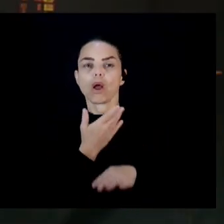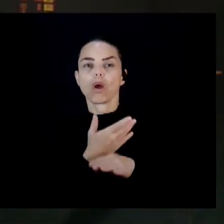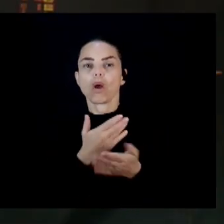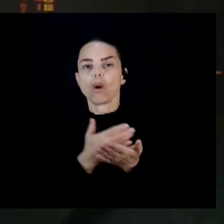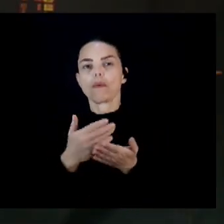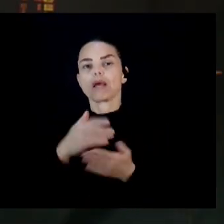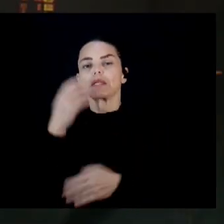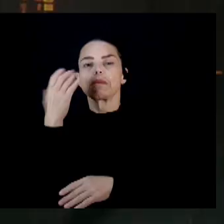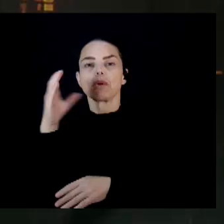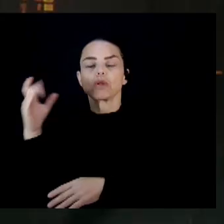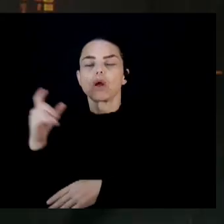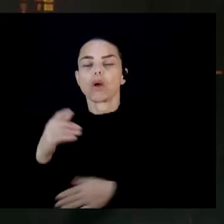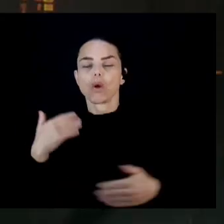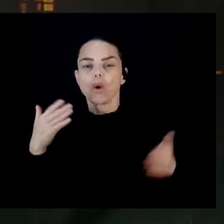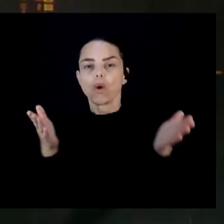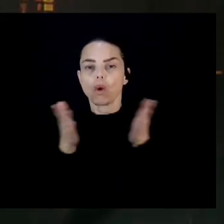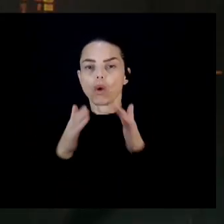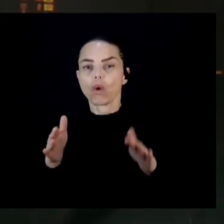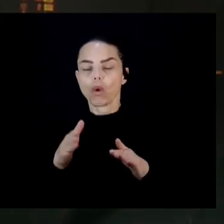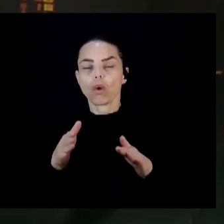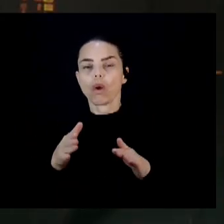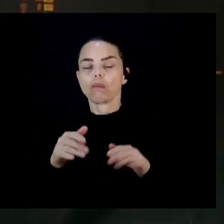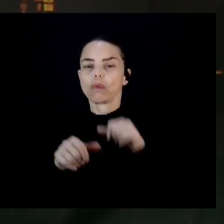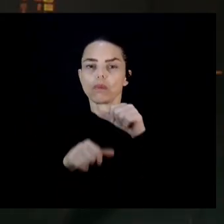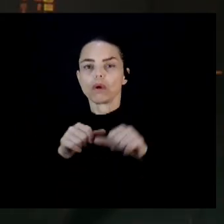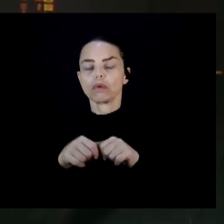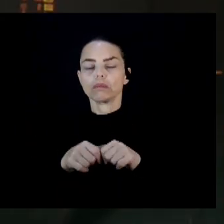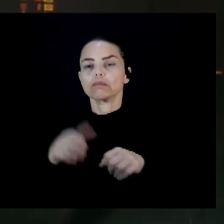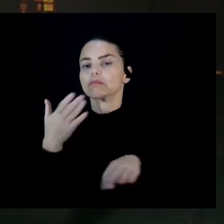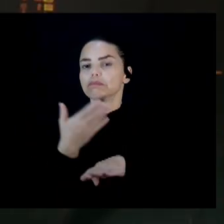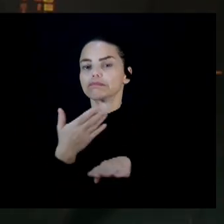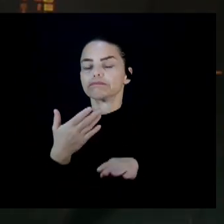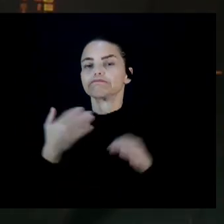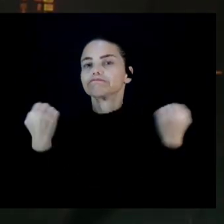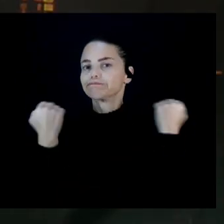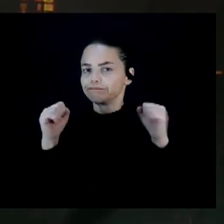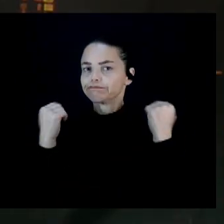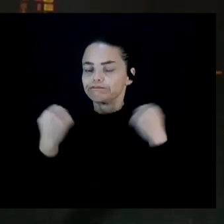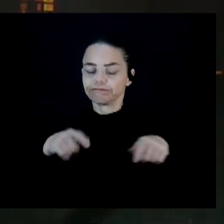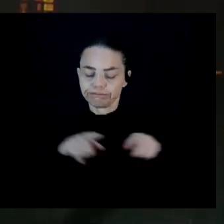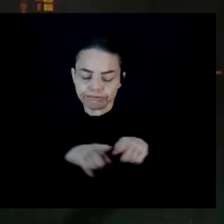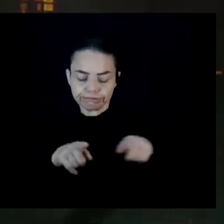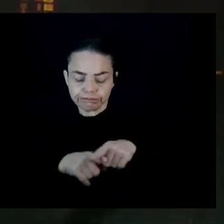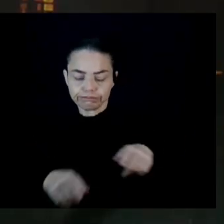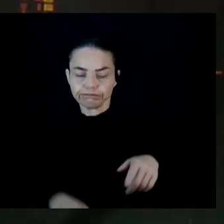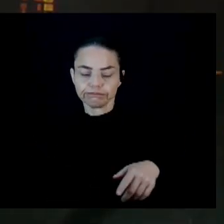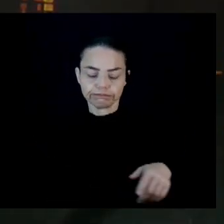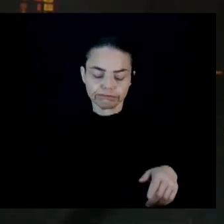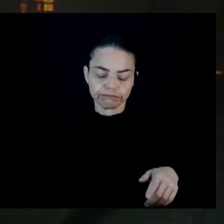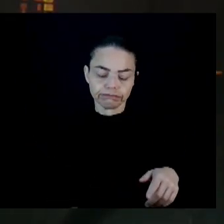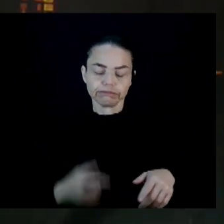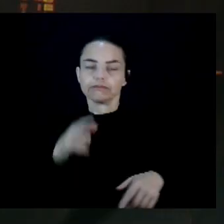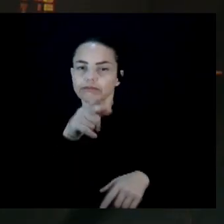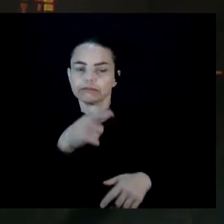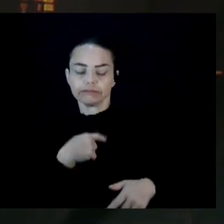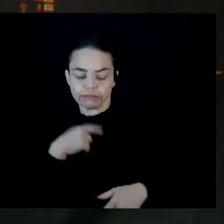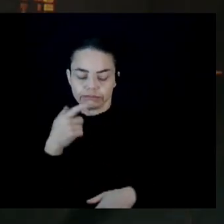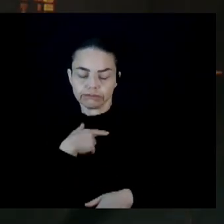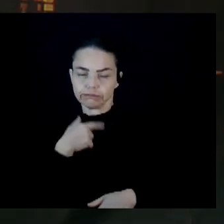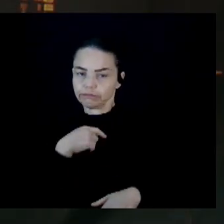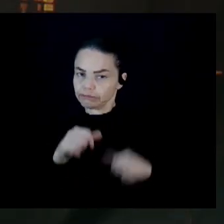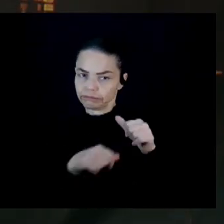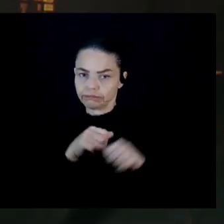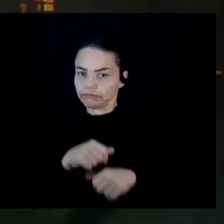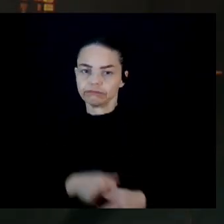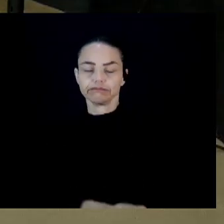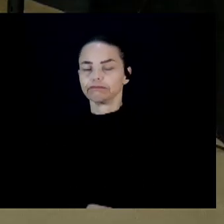tô postando, mas eu tô treinando também. Aí ela fala assim, mas você não viu minha mudança? Você nem